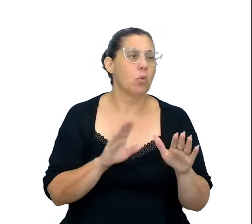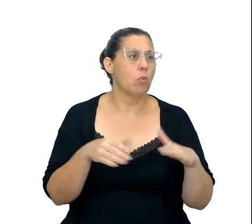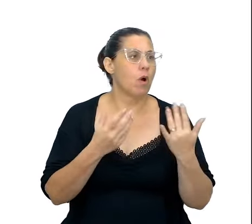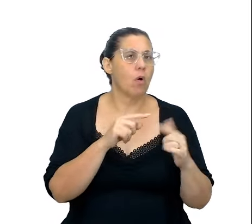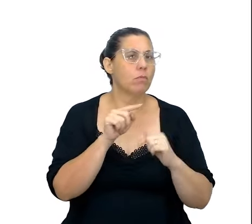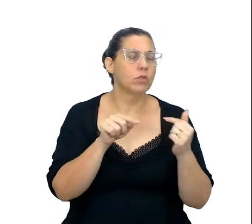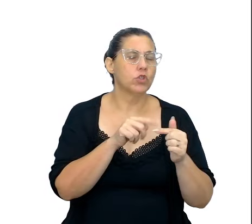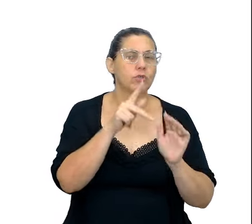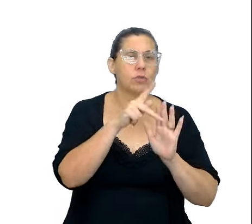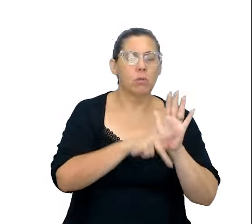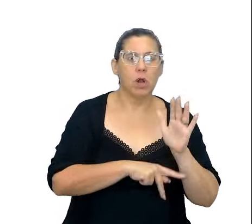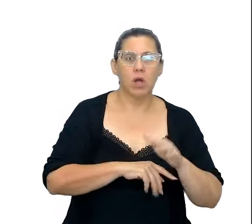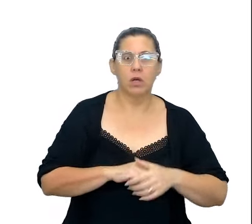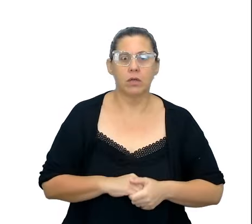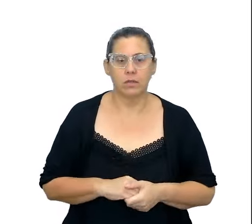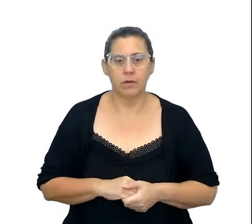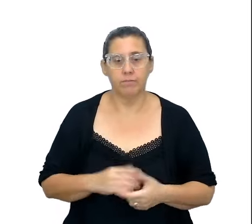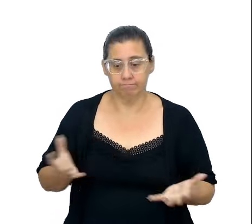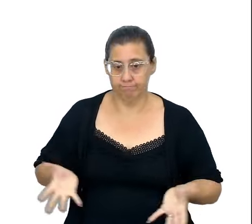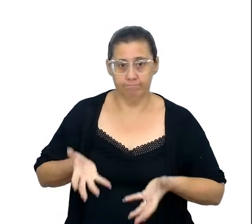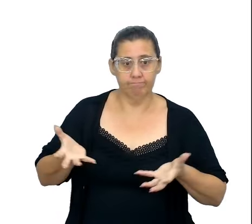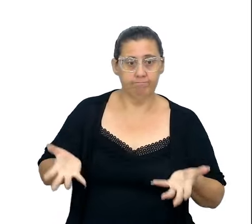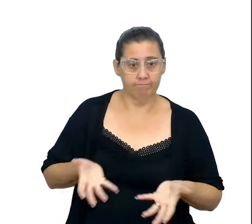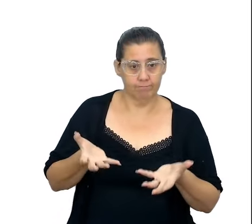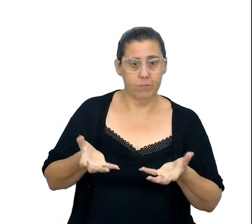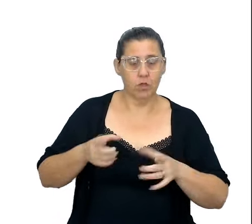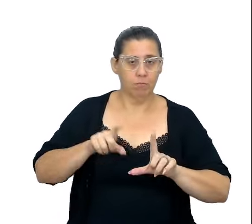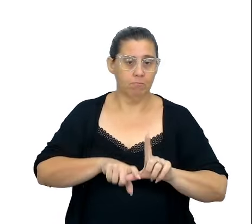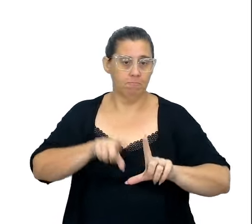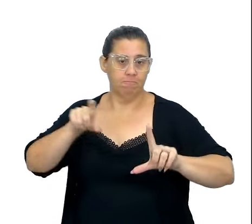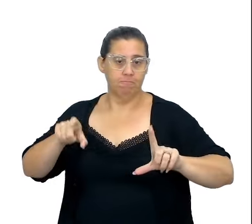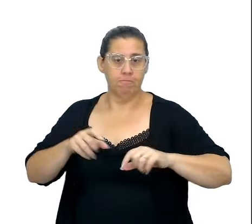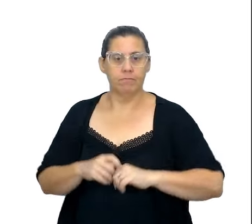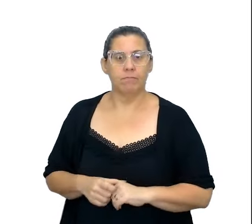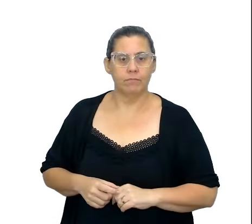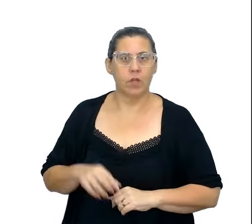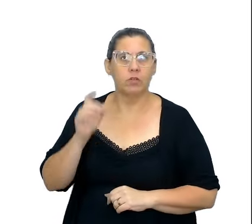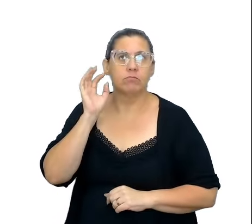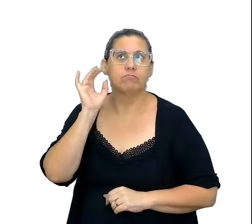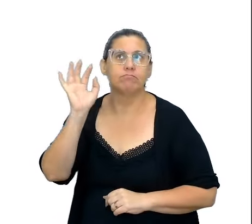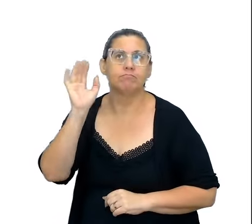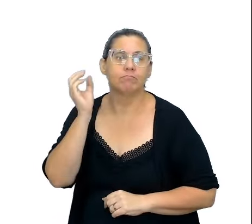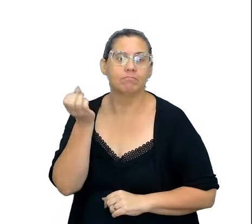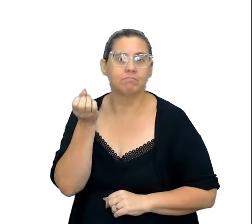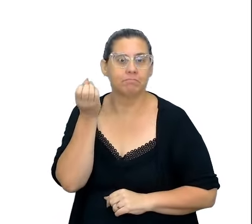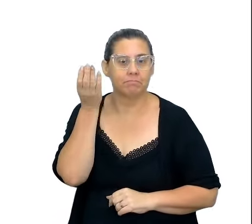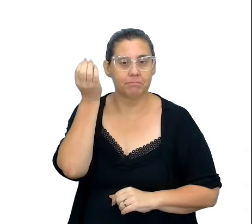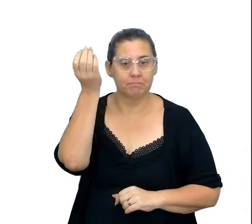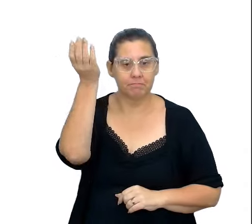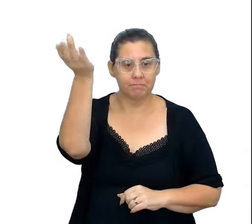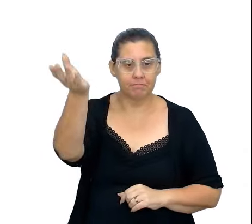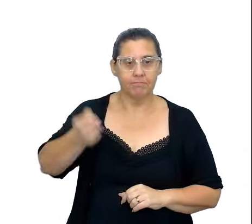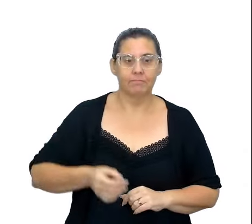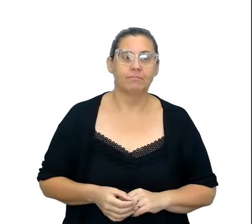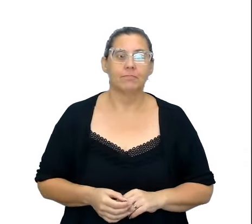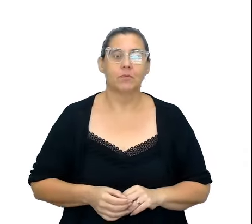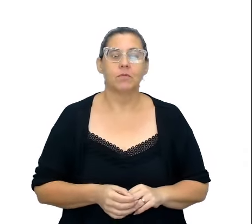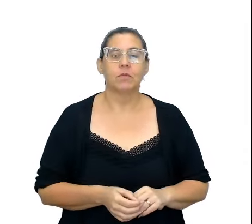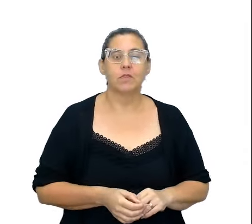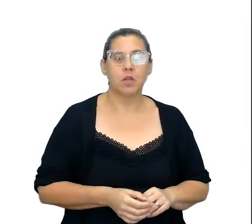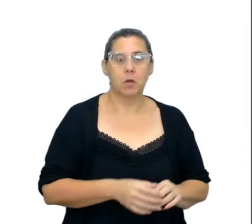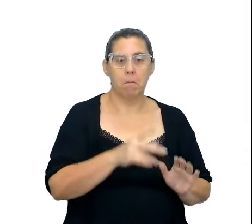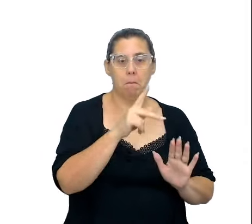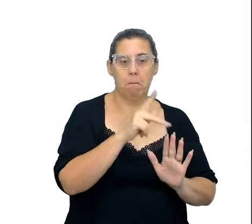objetivos do projeto? Incentivar a autonomia, a criatividade em produções textuais a